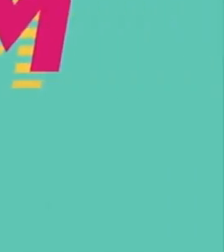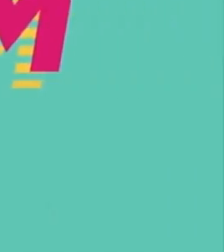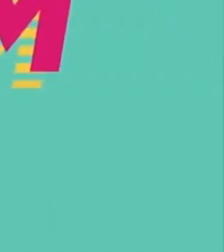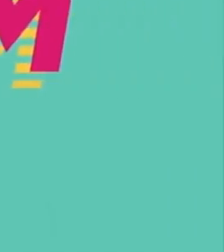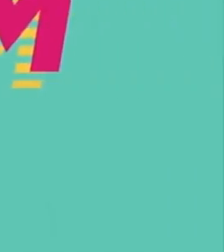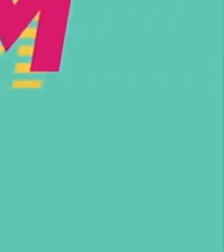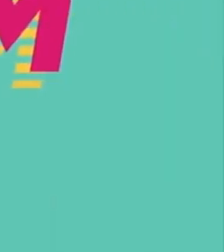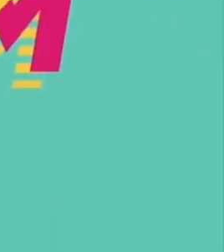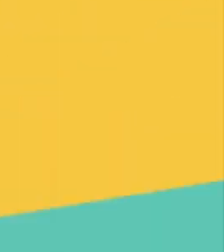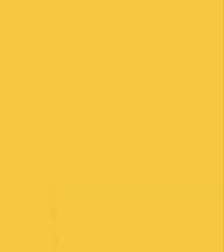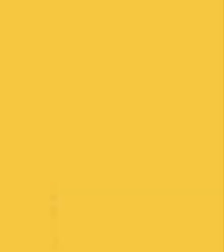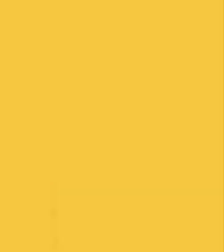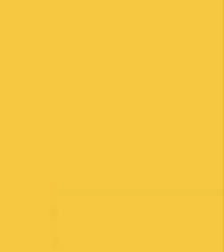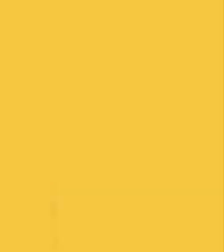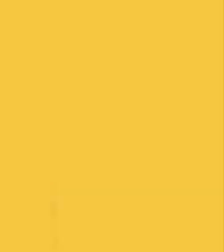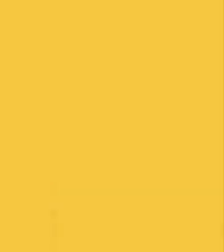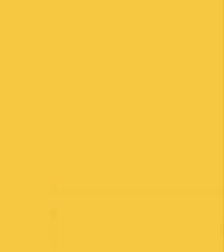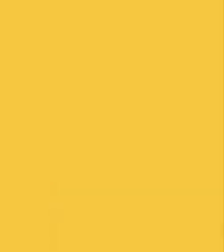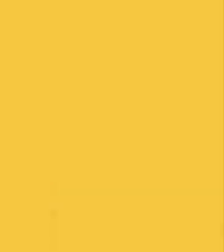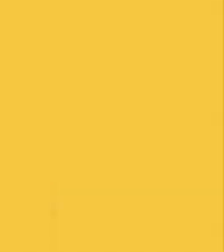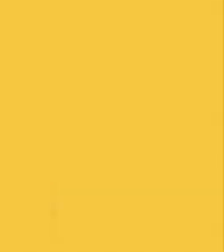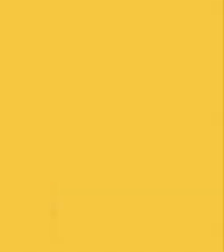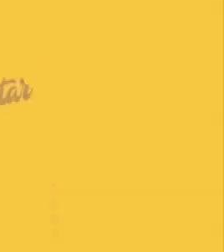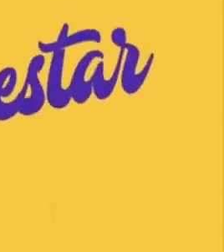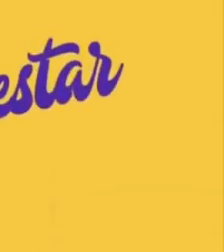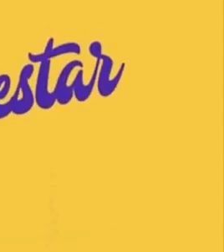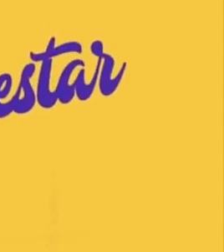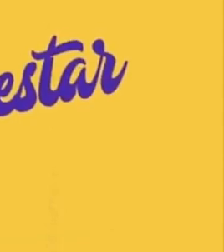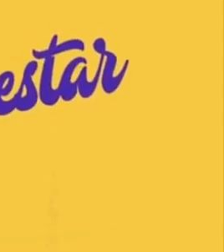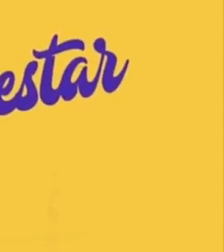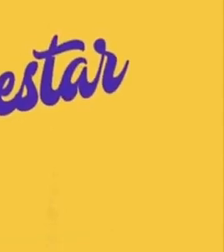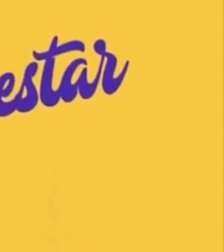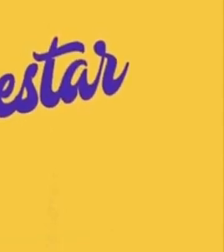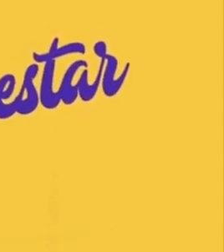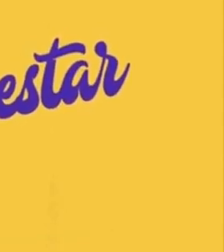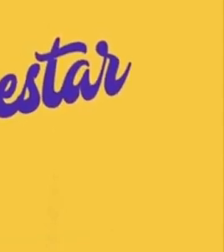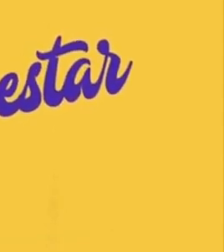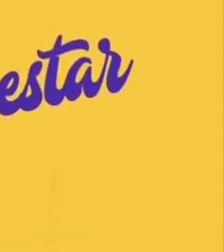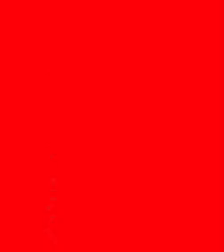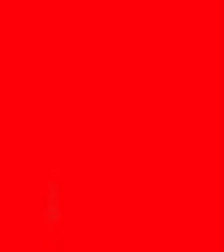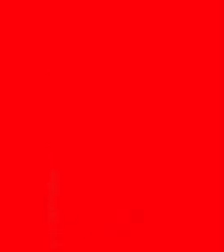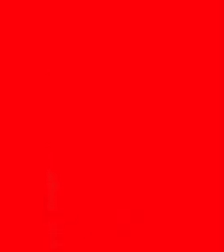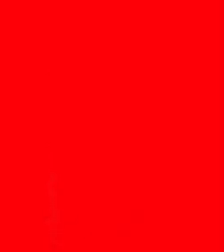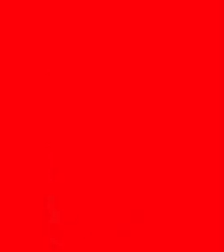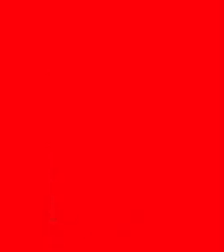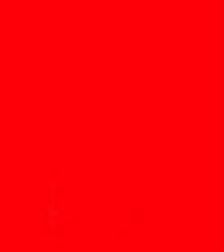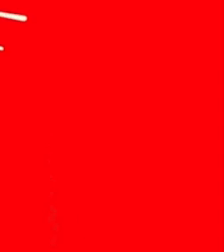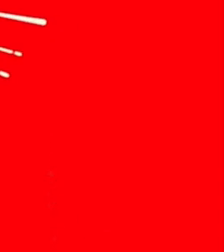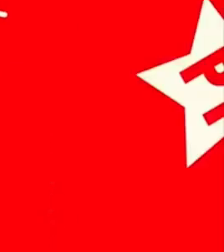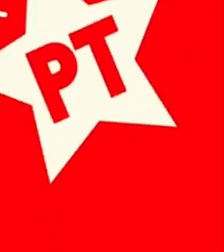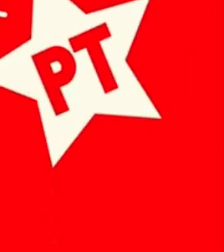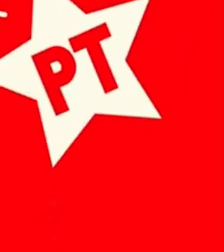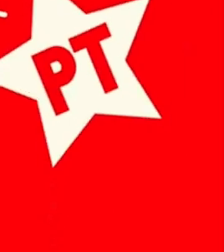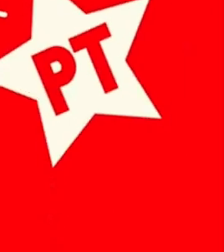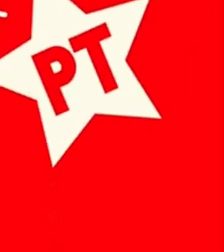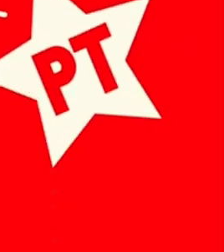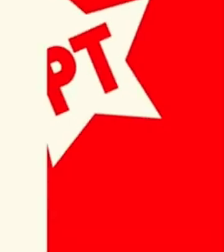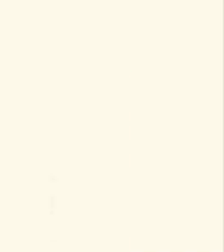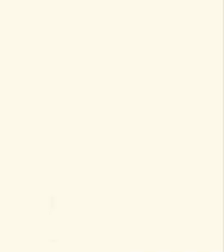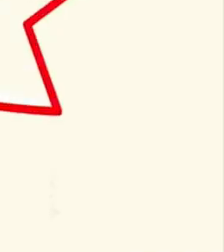que é bom pra mim, é onde eu quiser estar. A estrela ainda